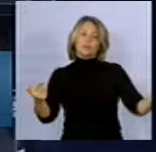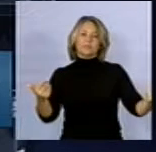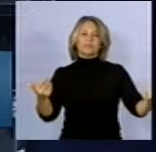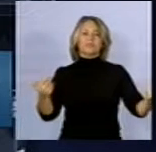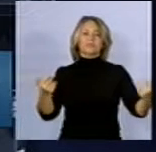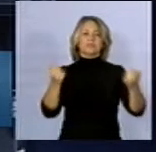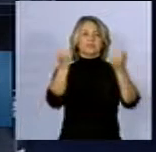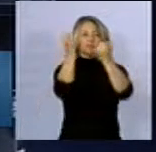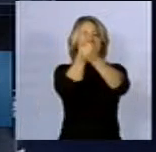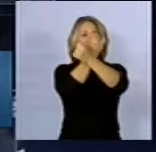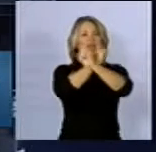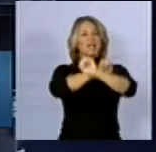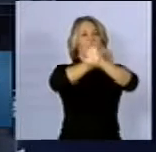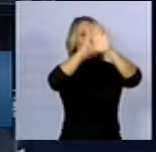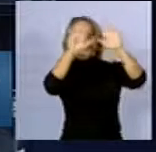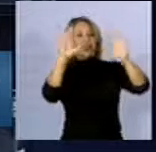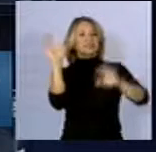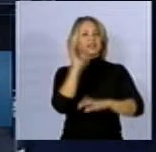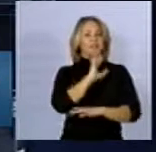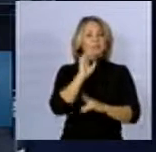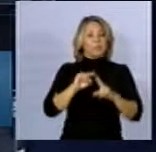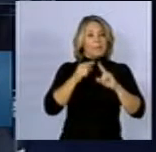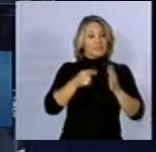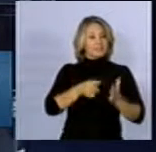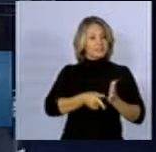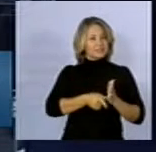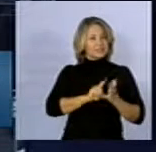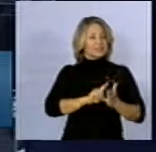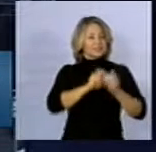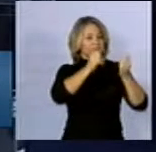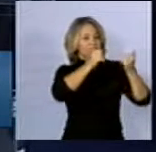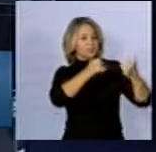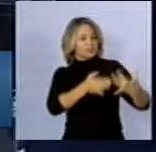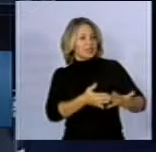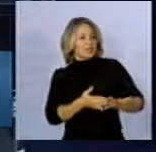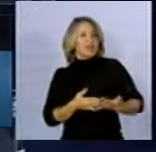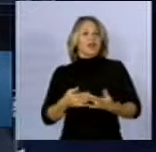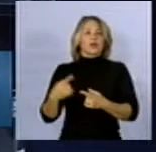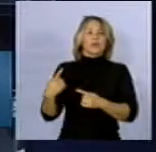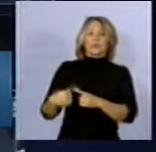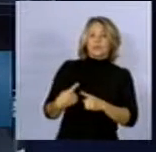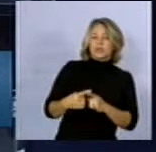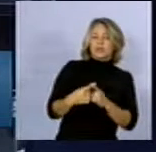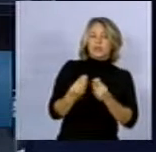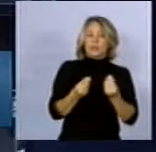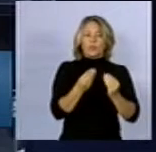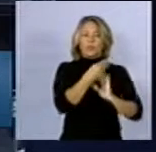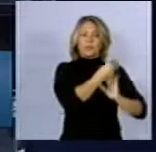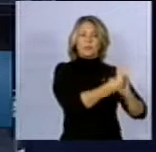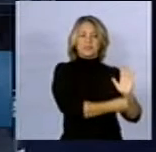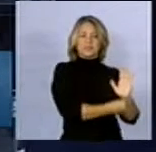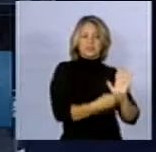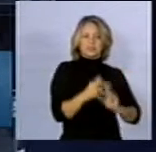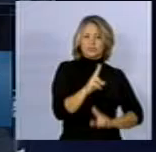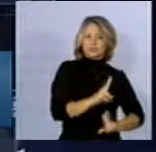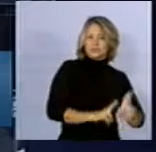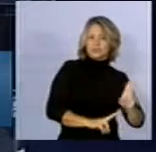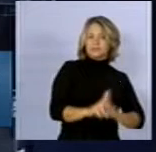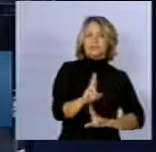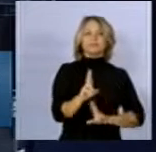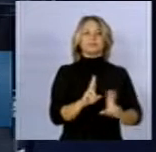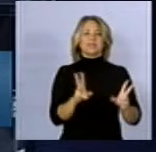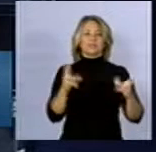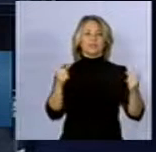bastante claras logo, mas para explicar qual é a atitude e a metodologia que